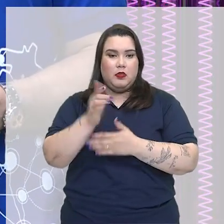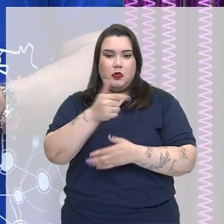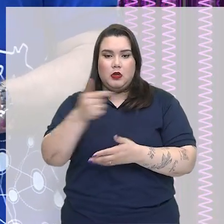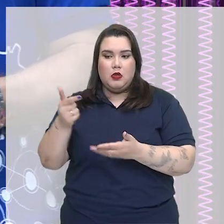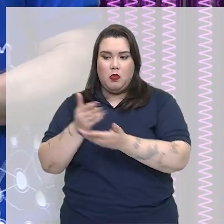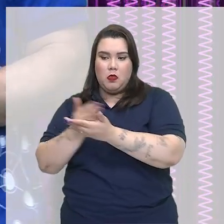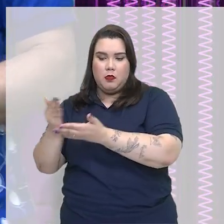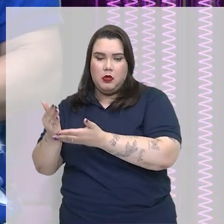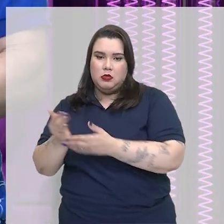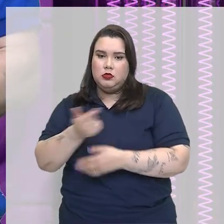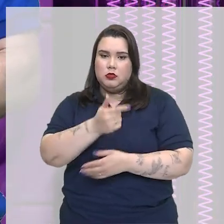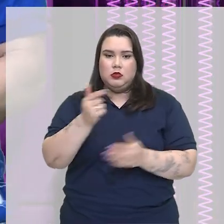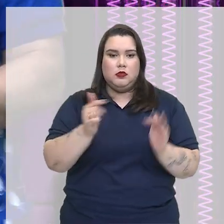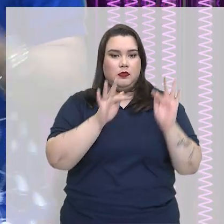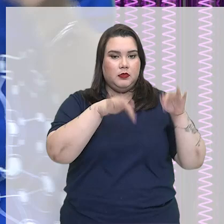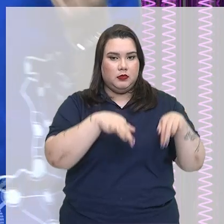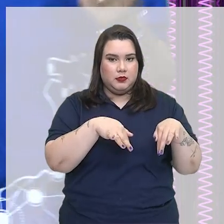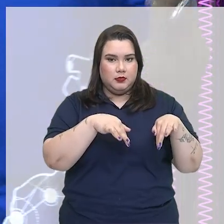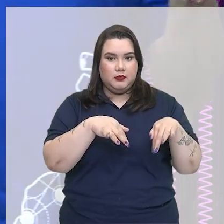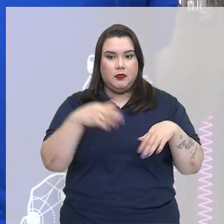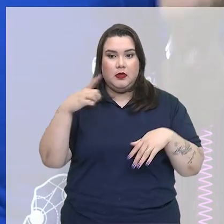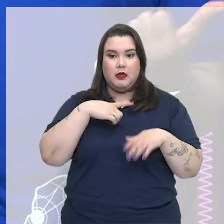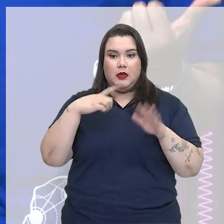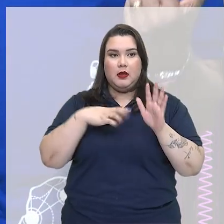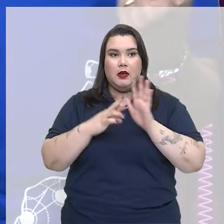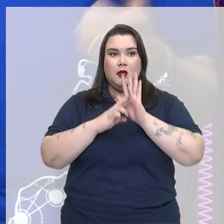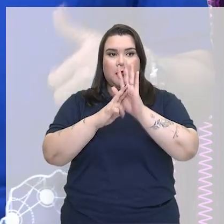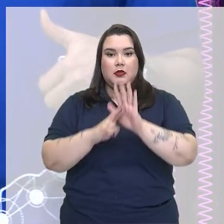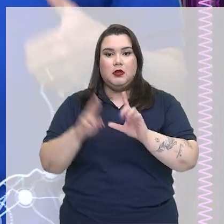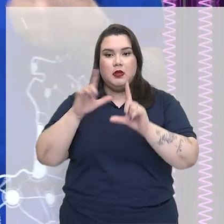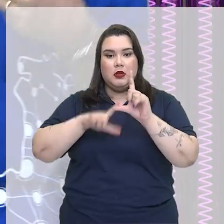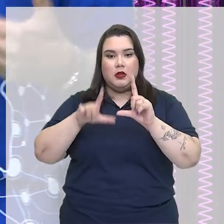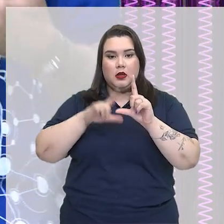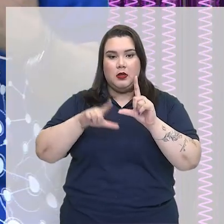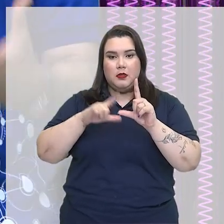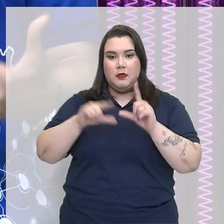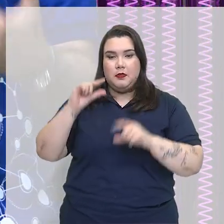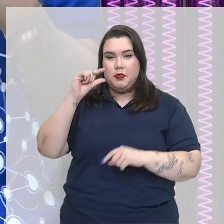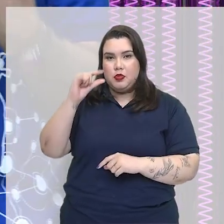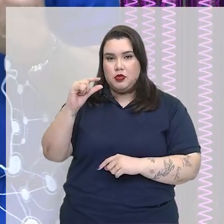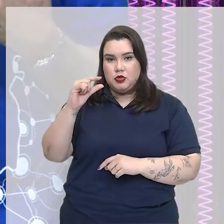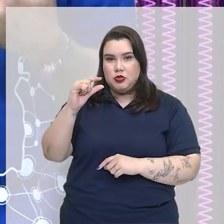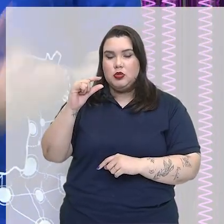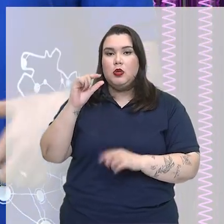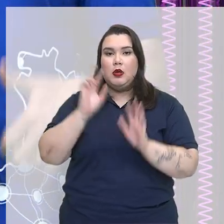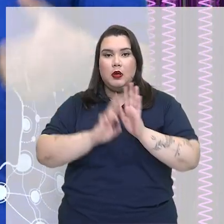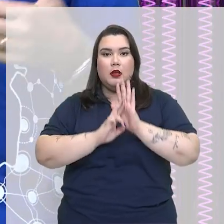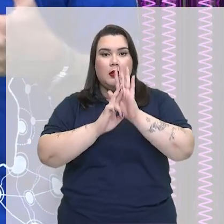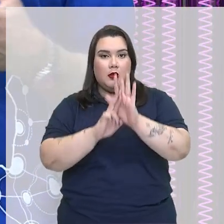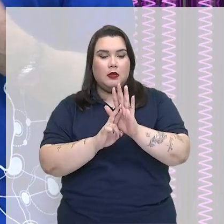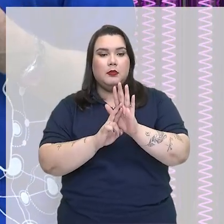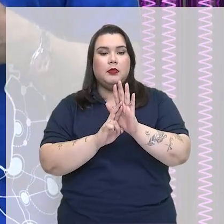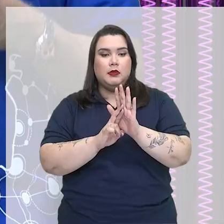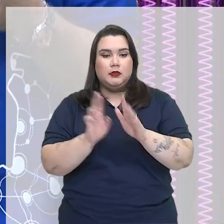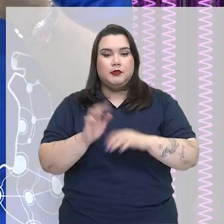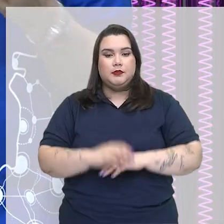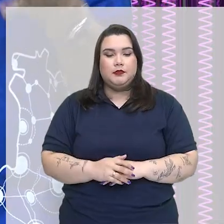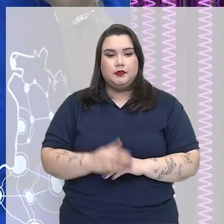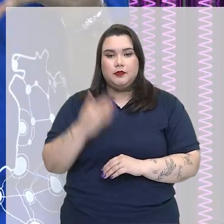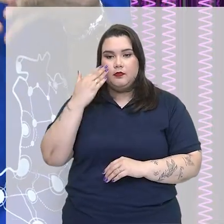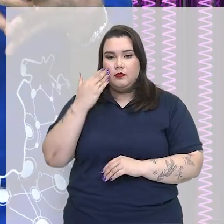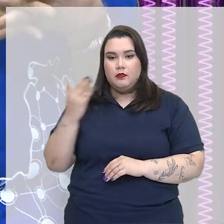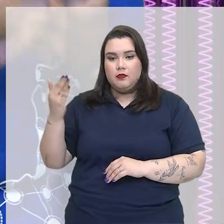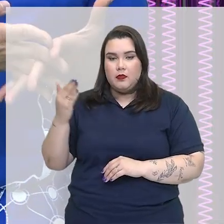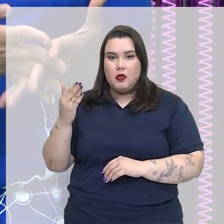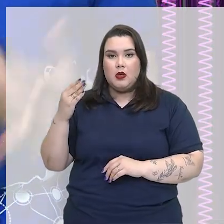E elas são representadas por letras minúsculas do nosso alfabeto. Então, vejamos, olha, aí eu tenho